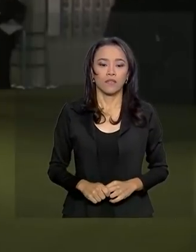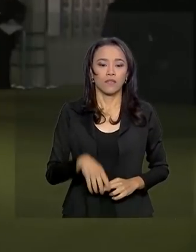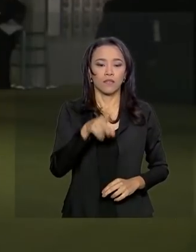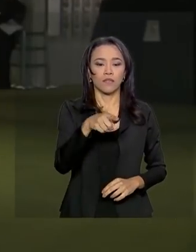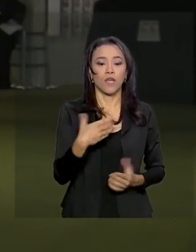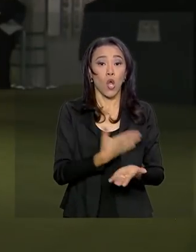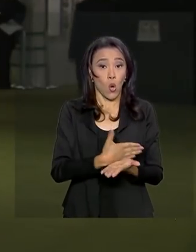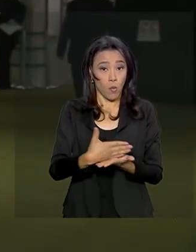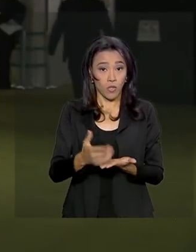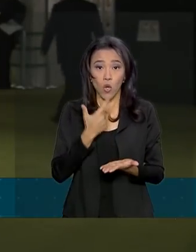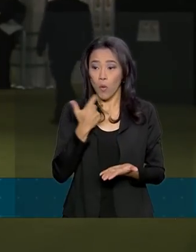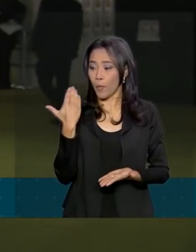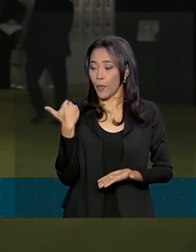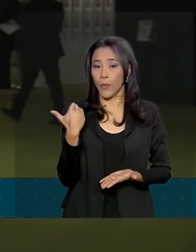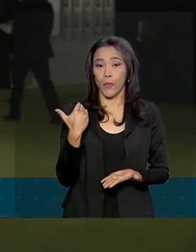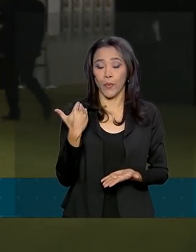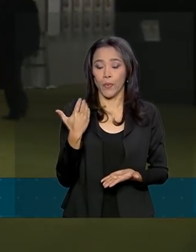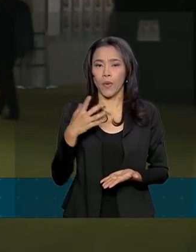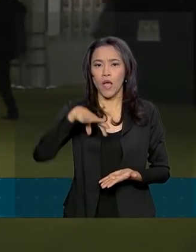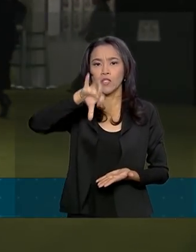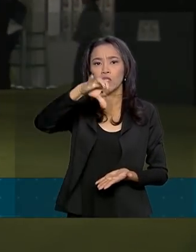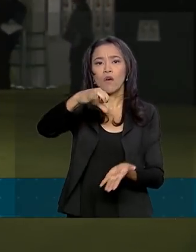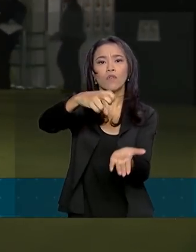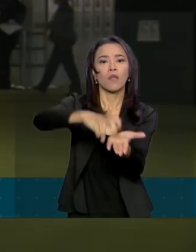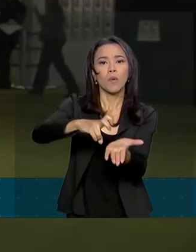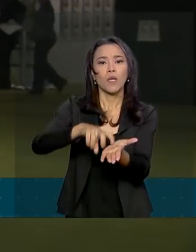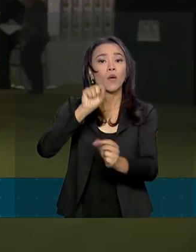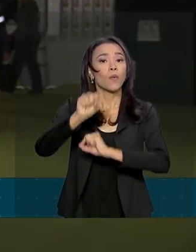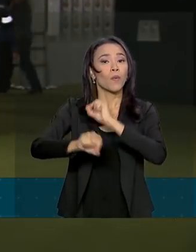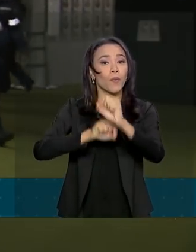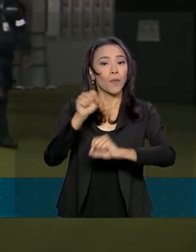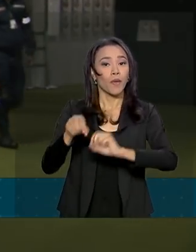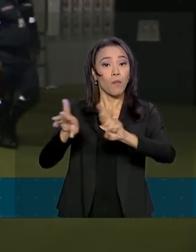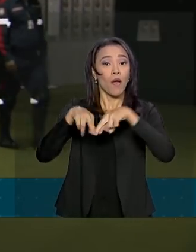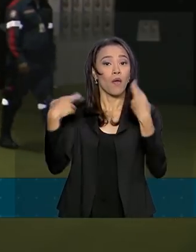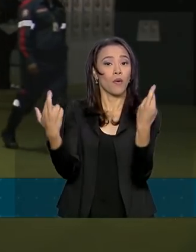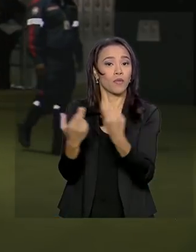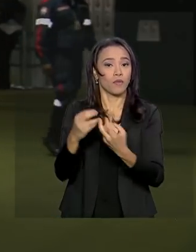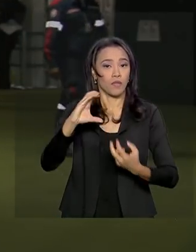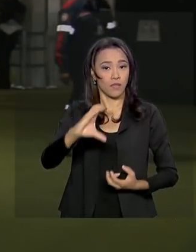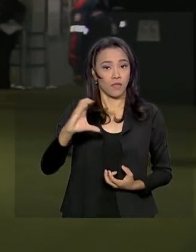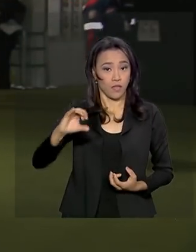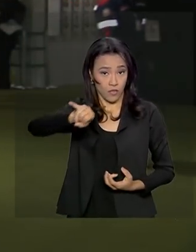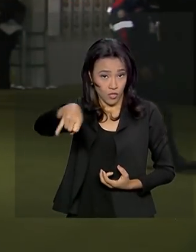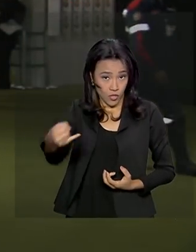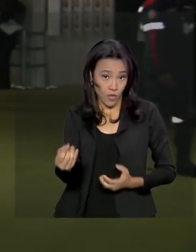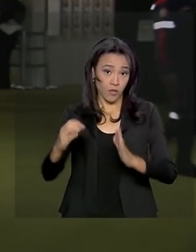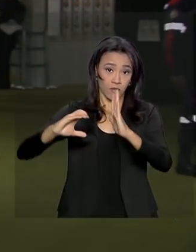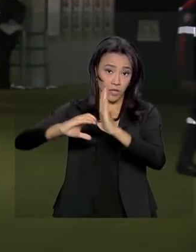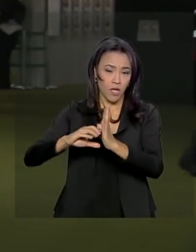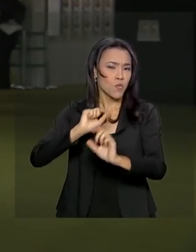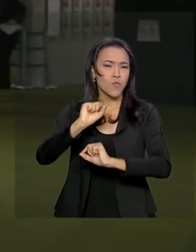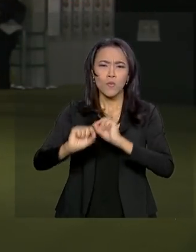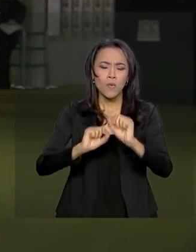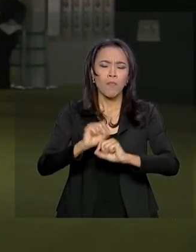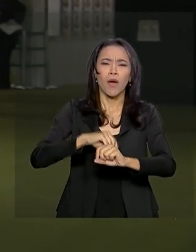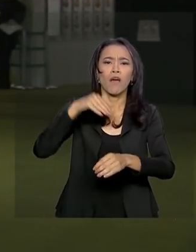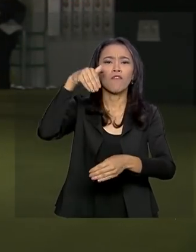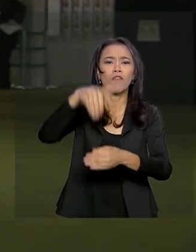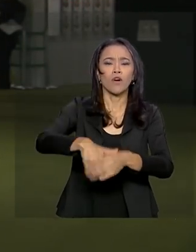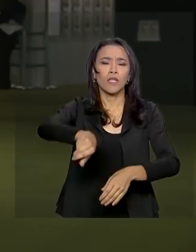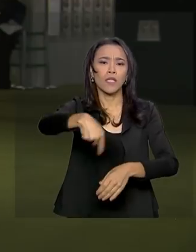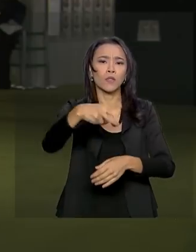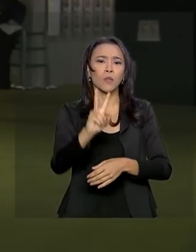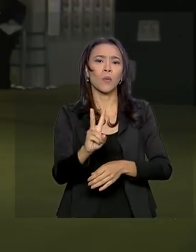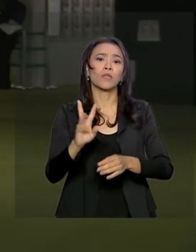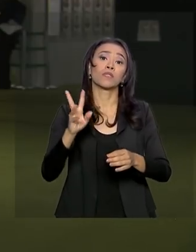Começou agora há pouco, às 9 horas da manhã, a sessão da Comissão de Constituição e Justiça do Senado para votar as duas PECs da reforma